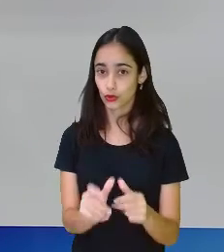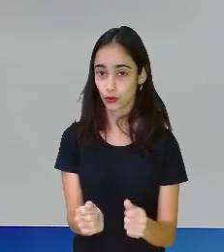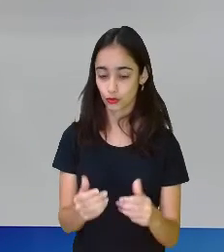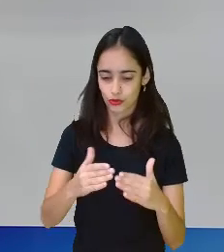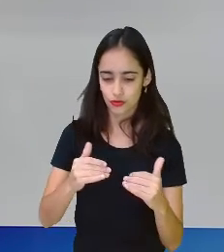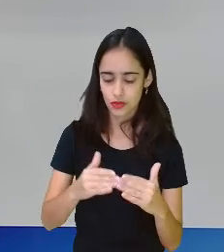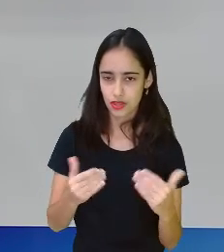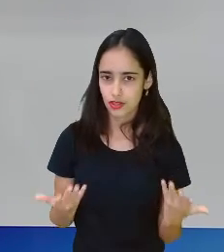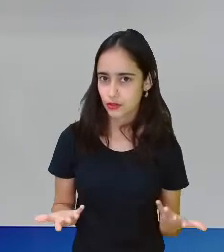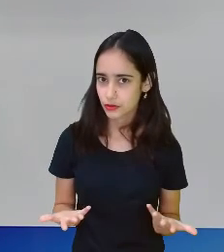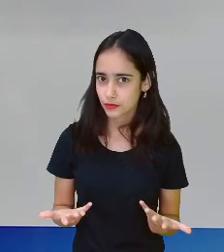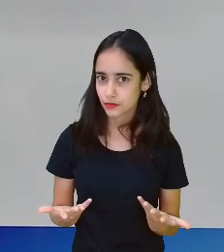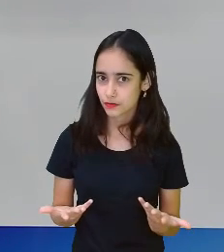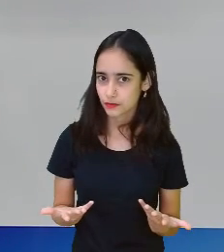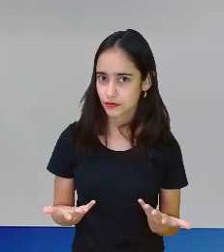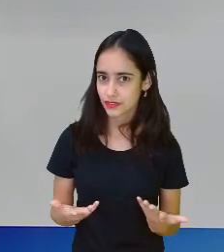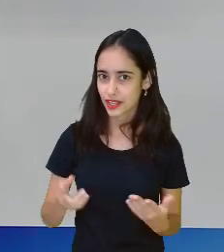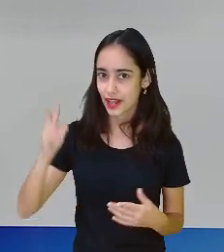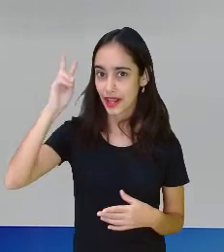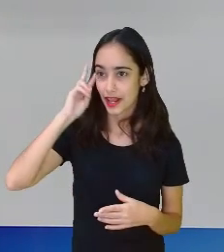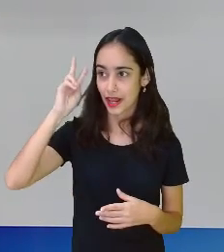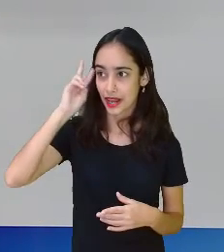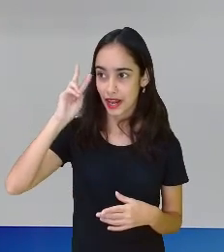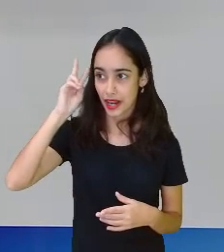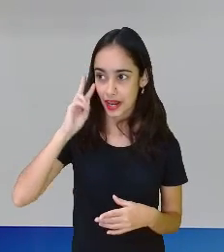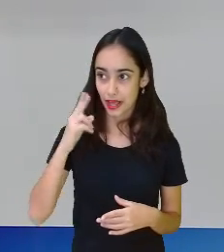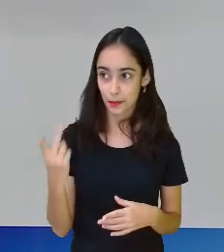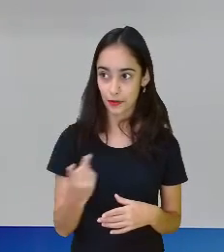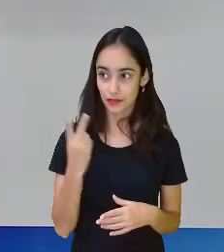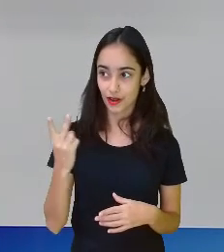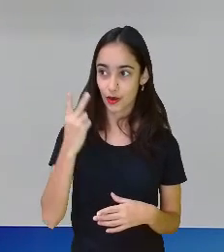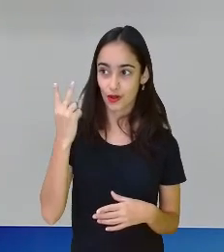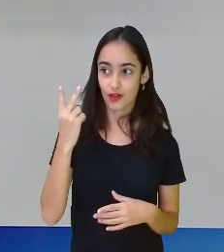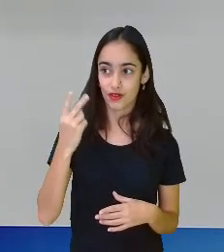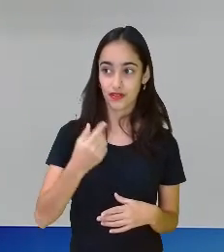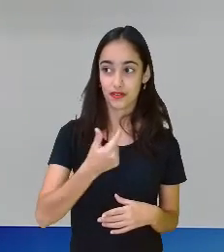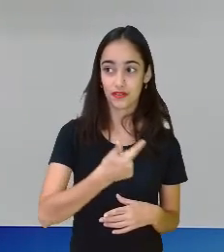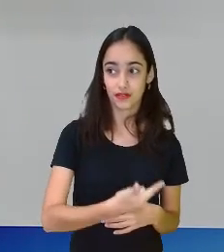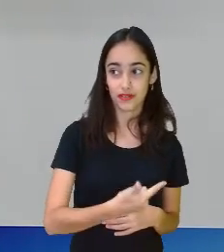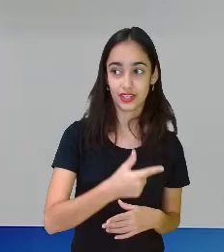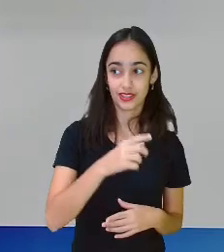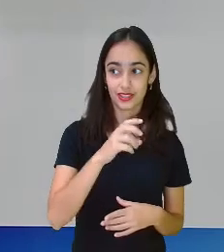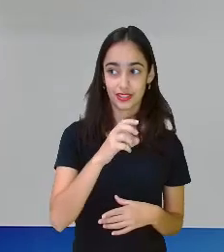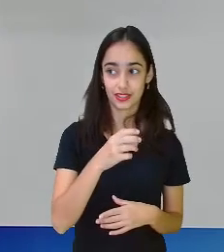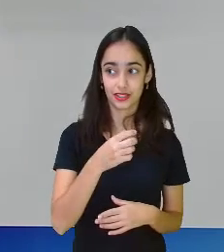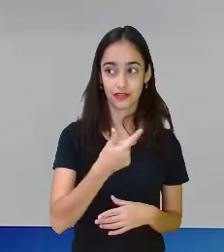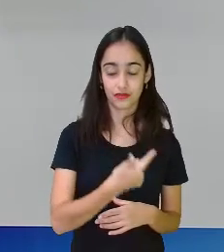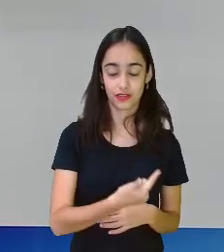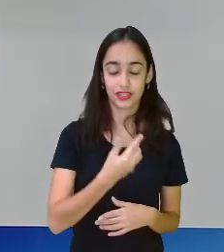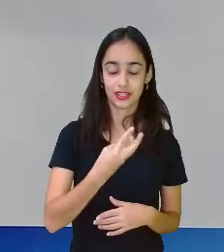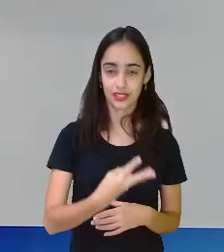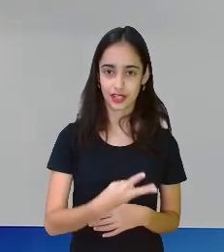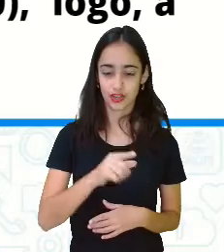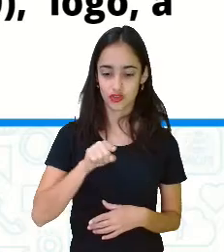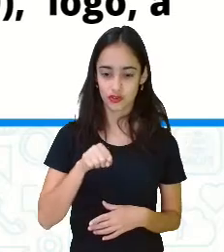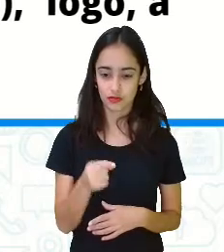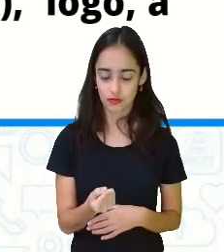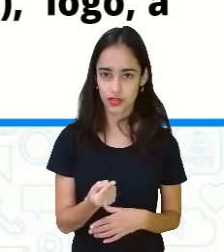valor? 23.000 e... Isso. A fábrica, ela vai conseguir sim, porque ela